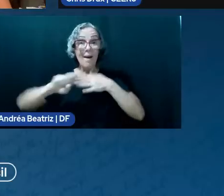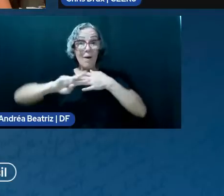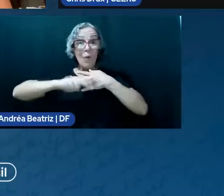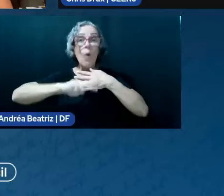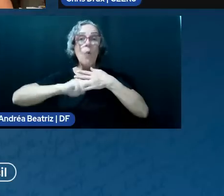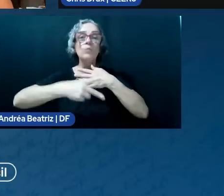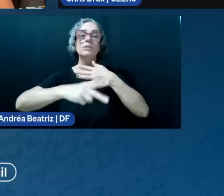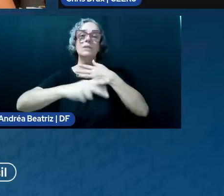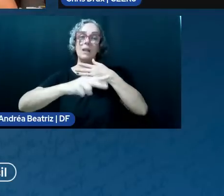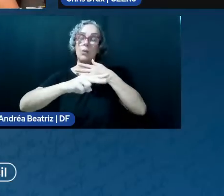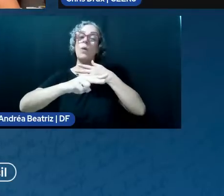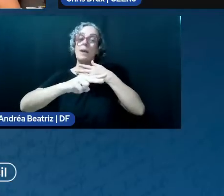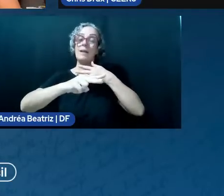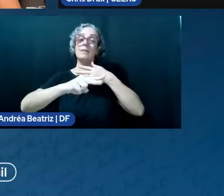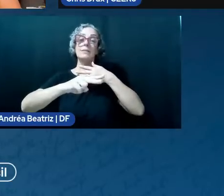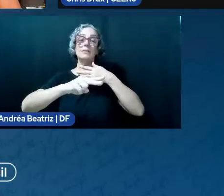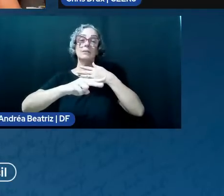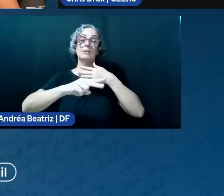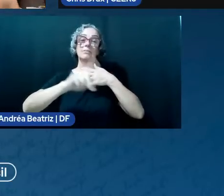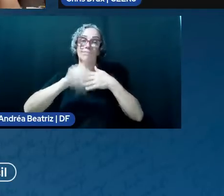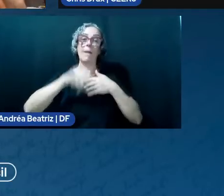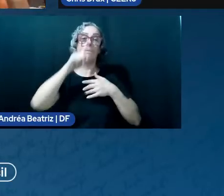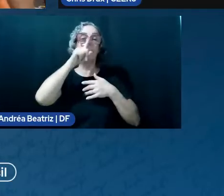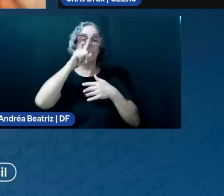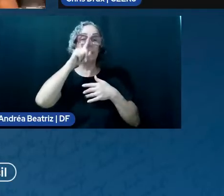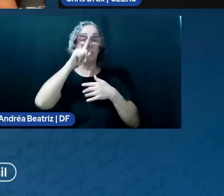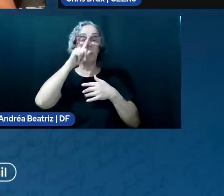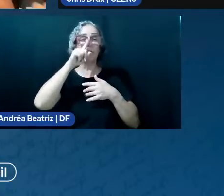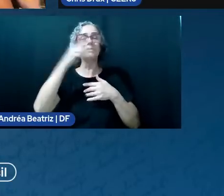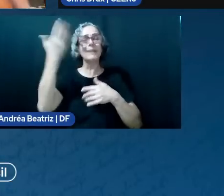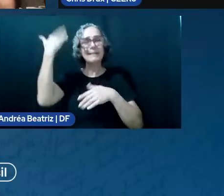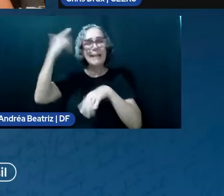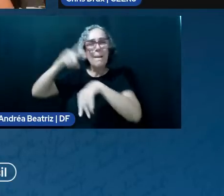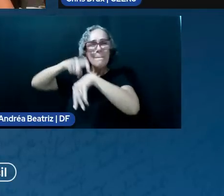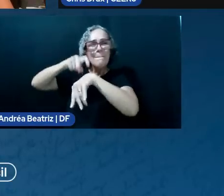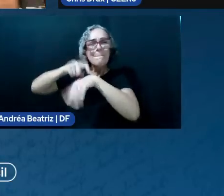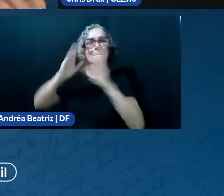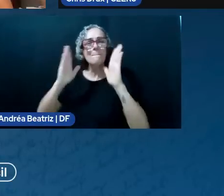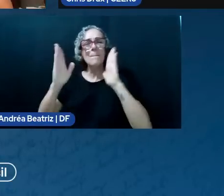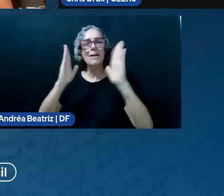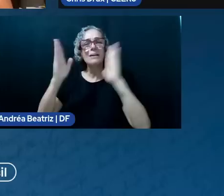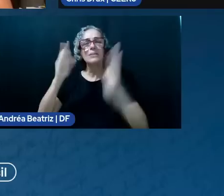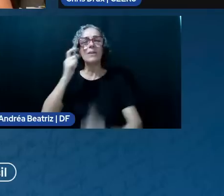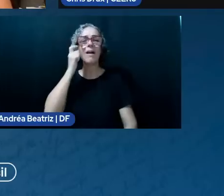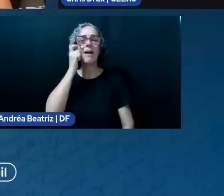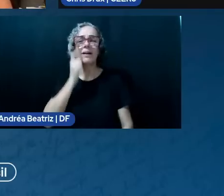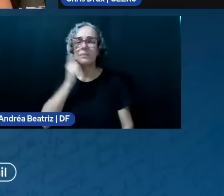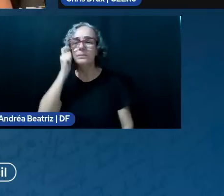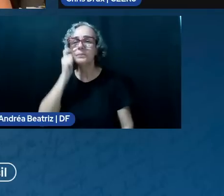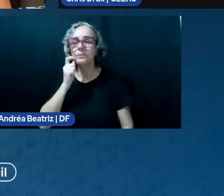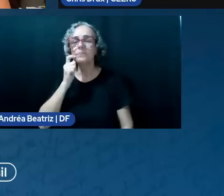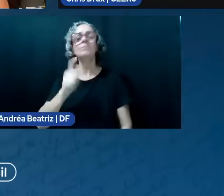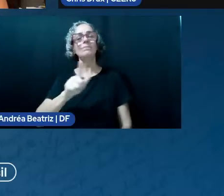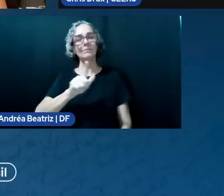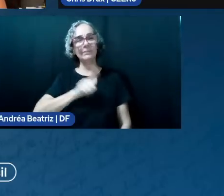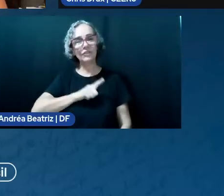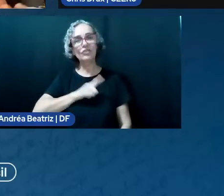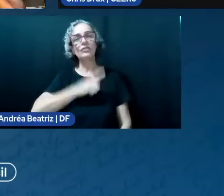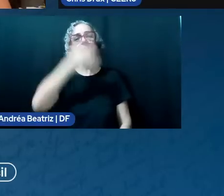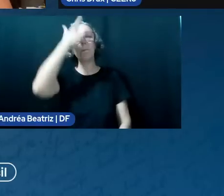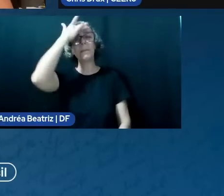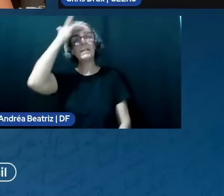Kardec, vários tipos de pessoas que chegaram a níveis de feridas,